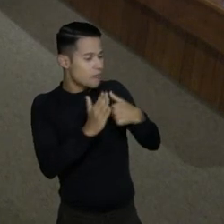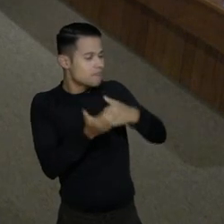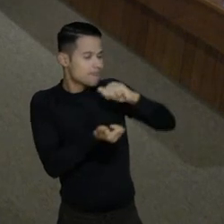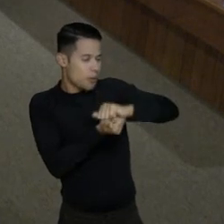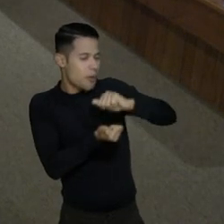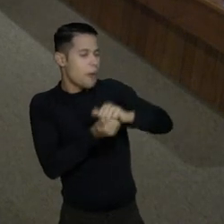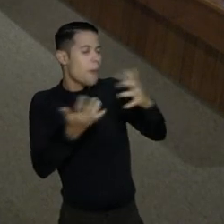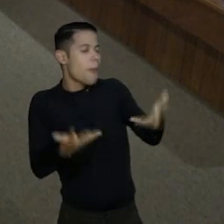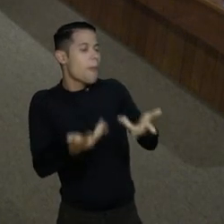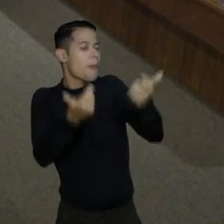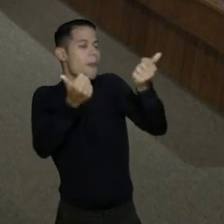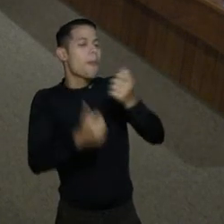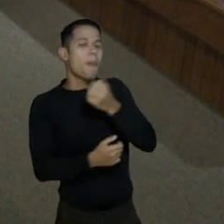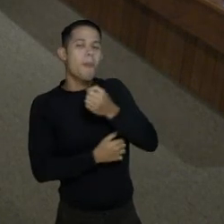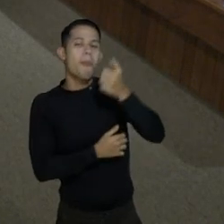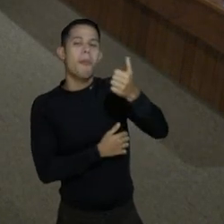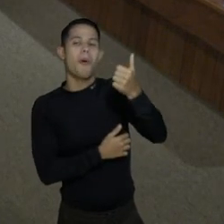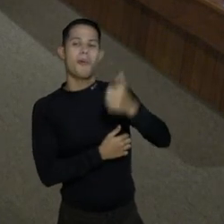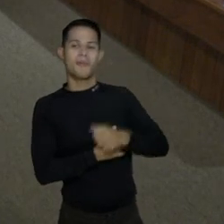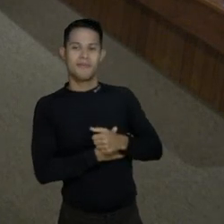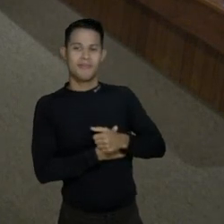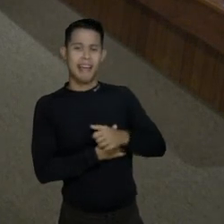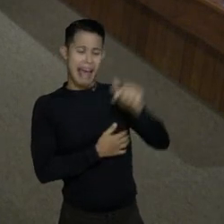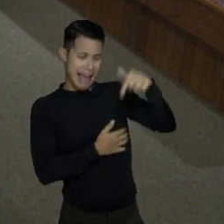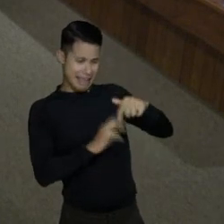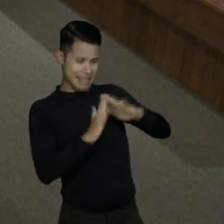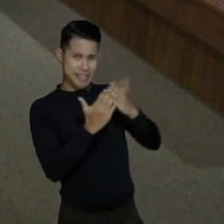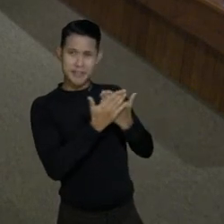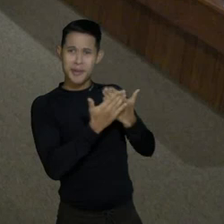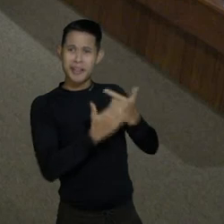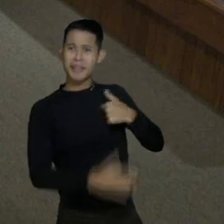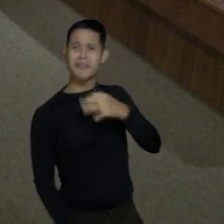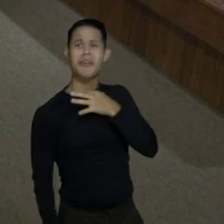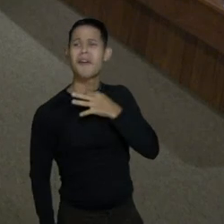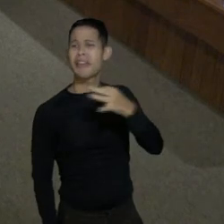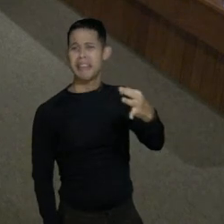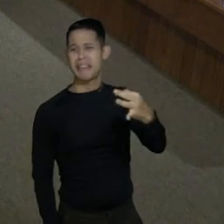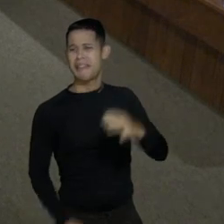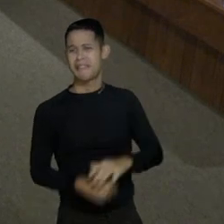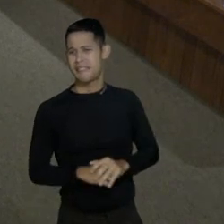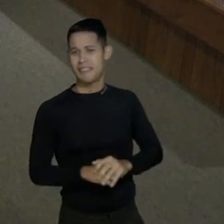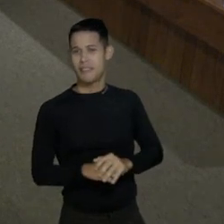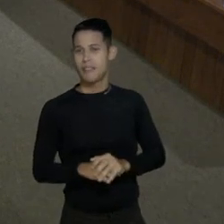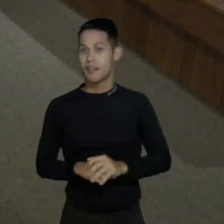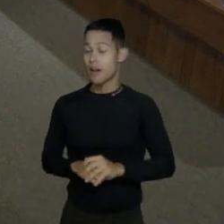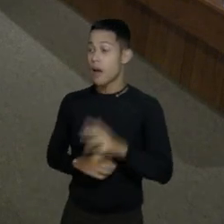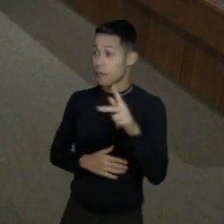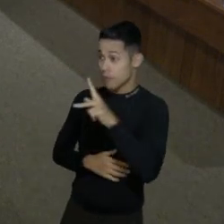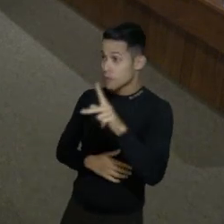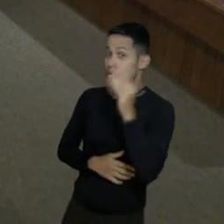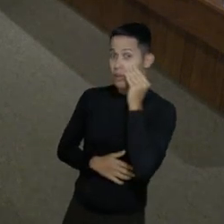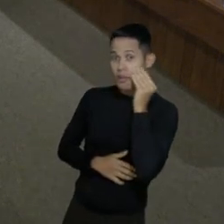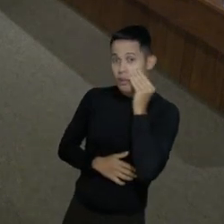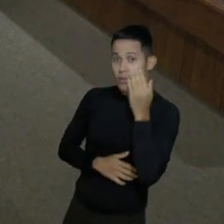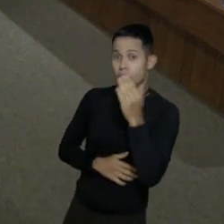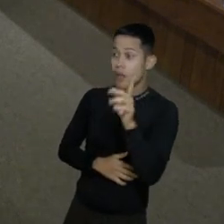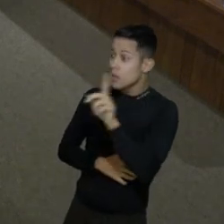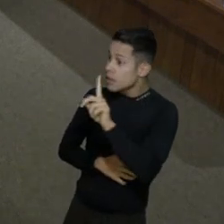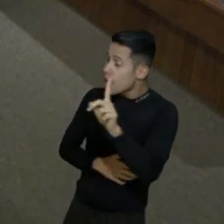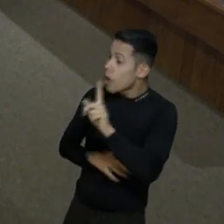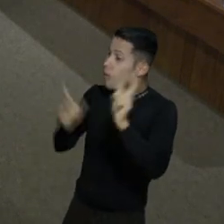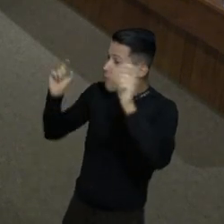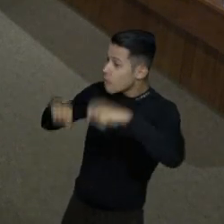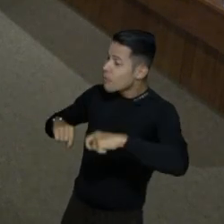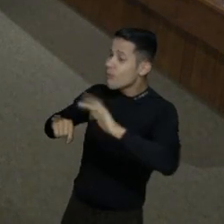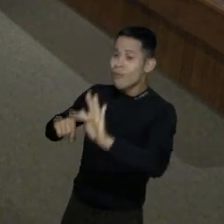nada aqui eu só toma porrada eu vou ser ladrão e elas tentaram demover enfim falaram de possibilidades de vida